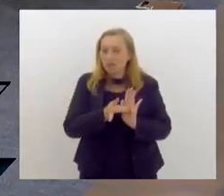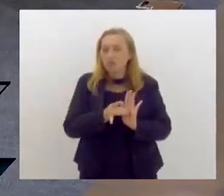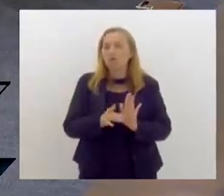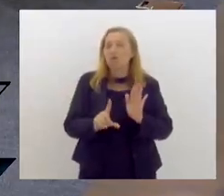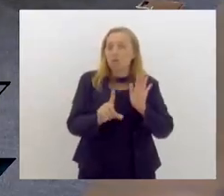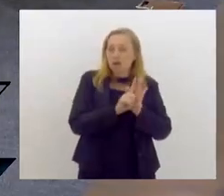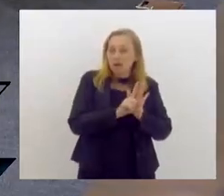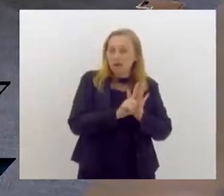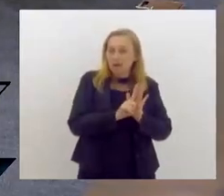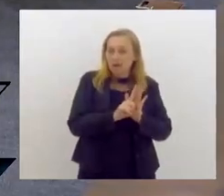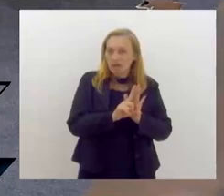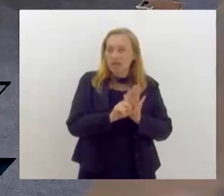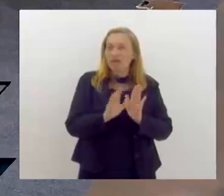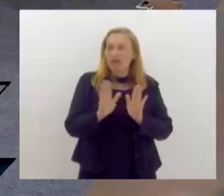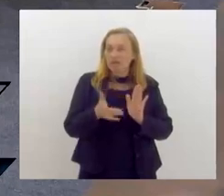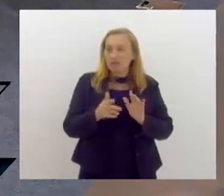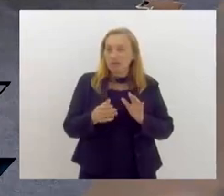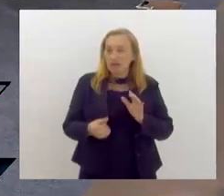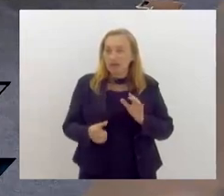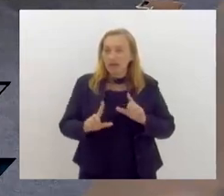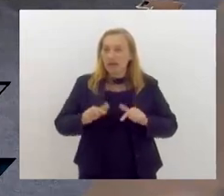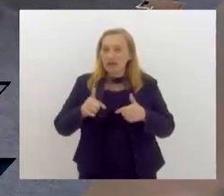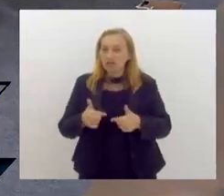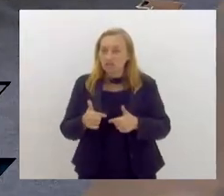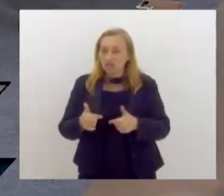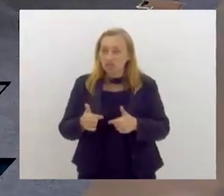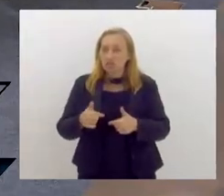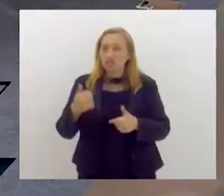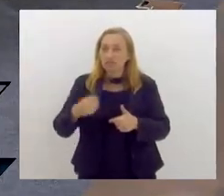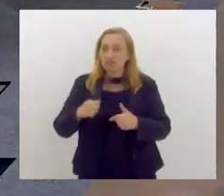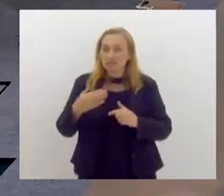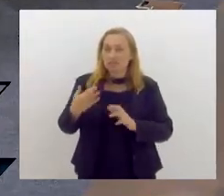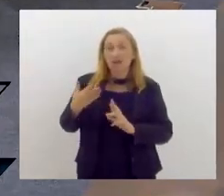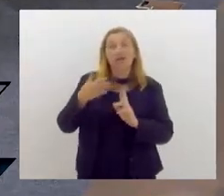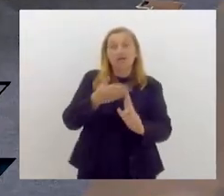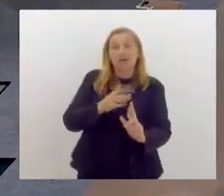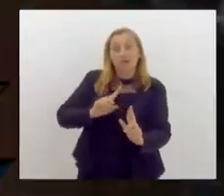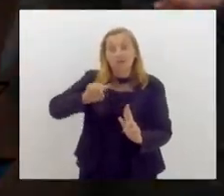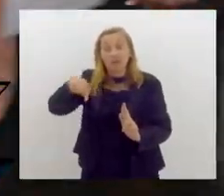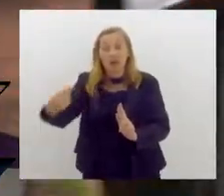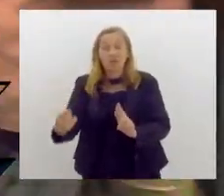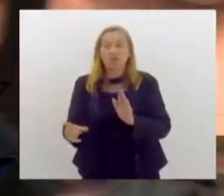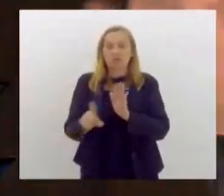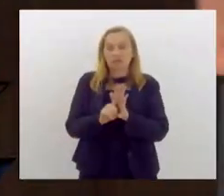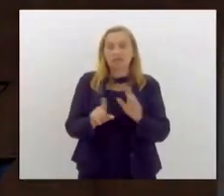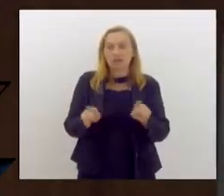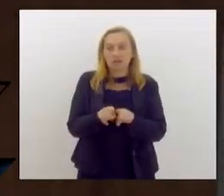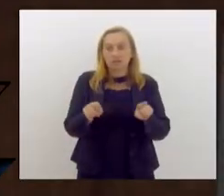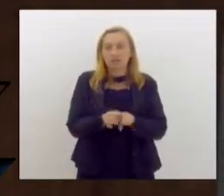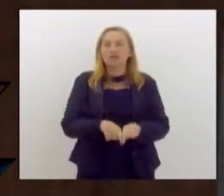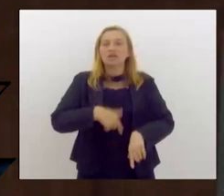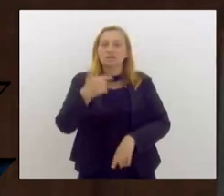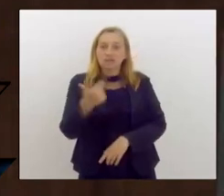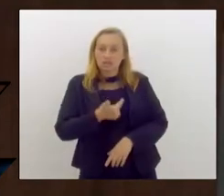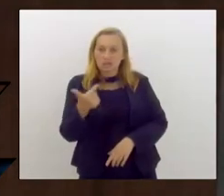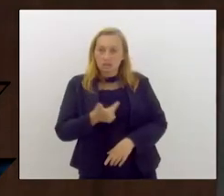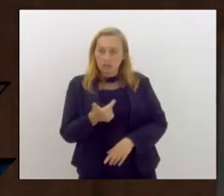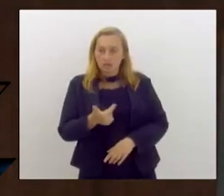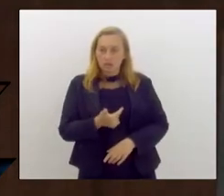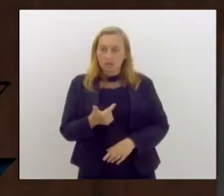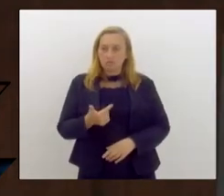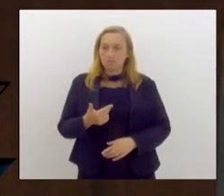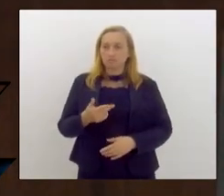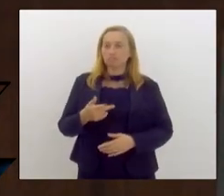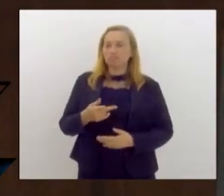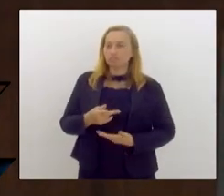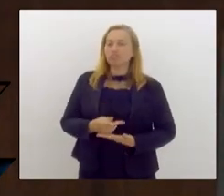legislar sobre algo que já tem lei, obviamente deve se referir, complementar, etc. Segundo, uma questão que me diz